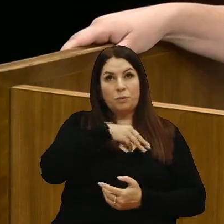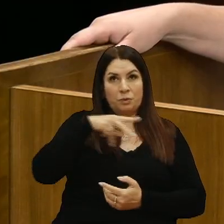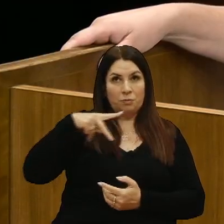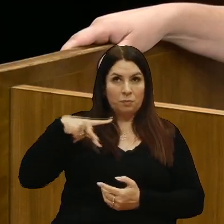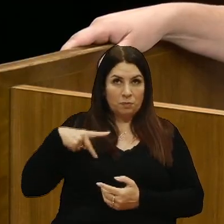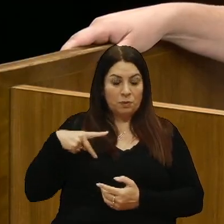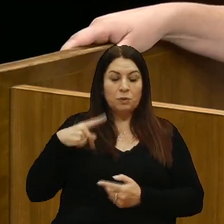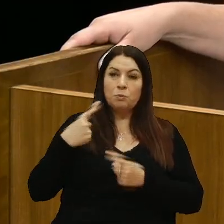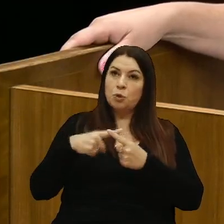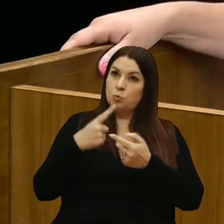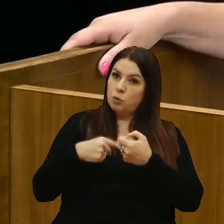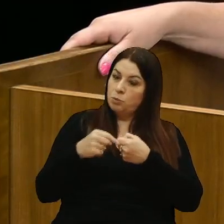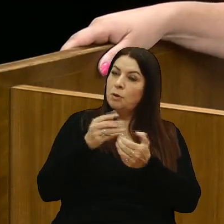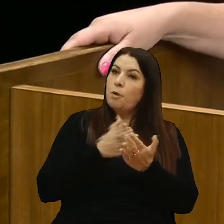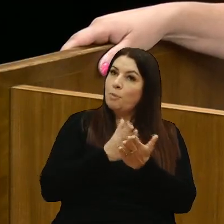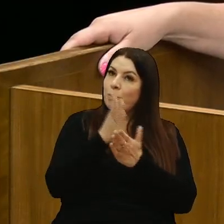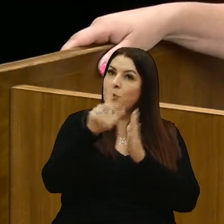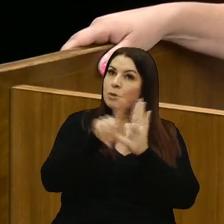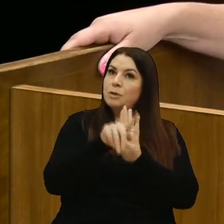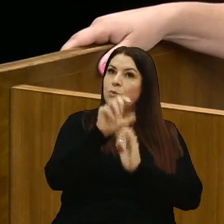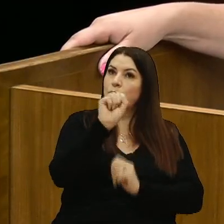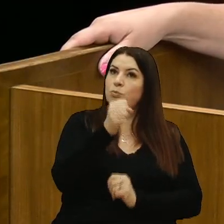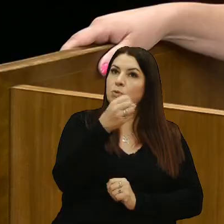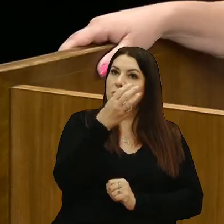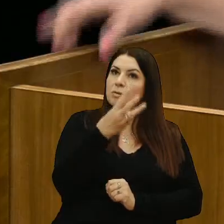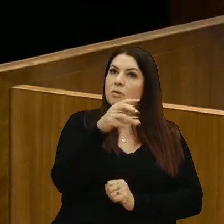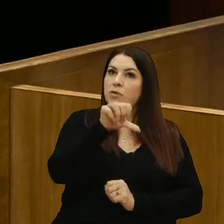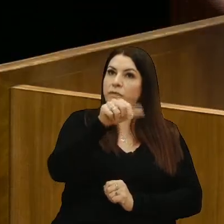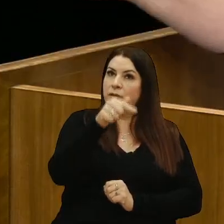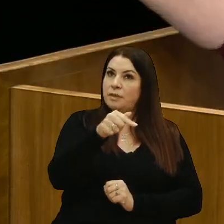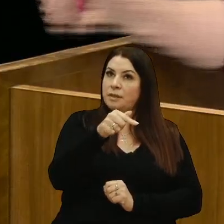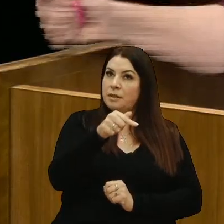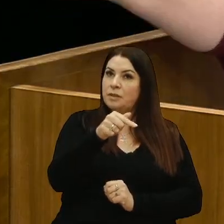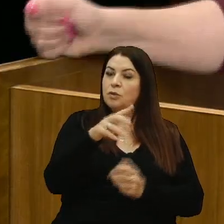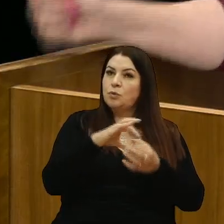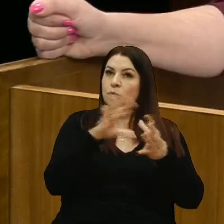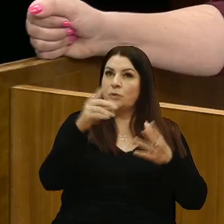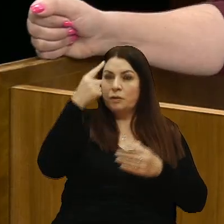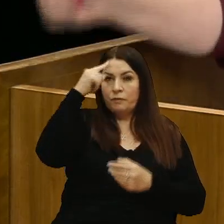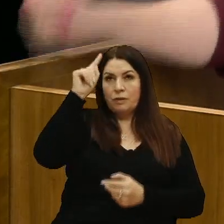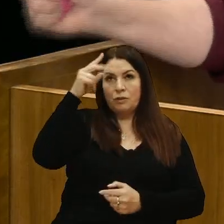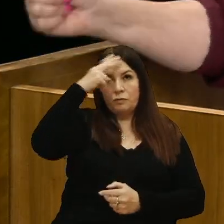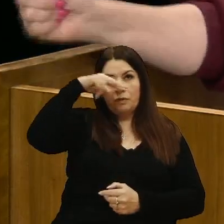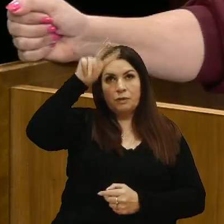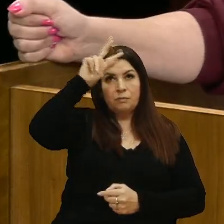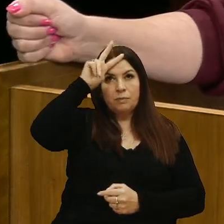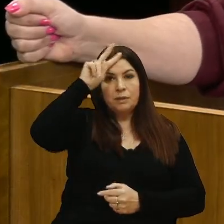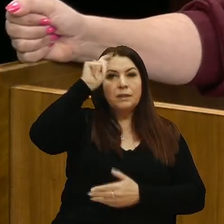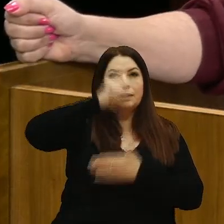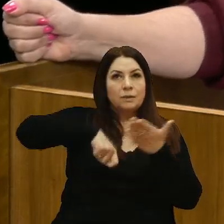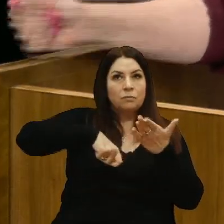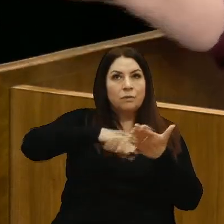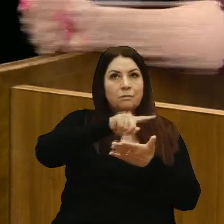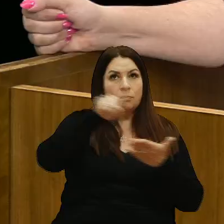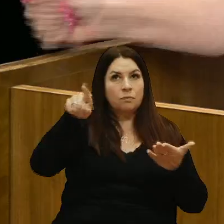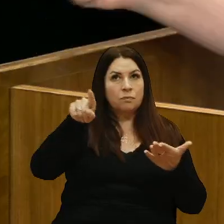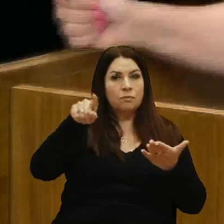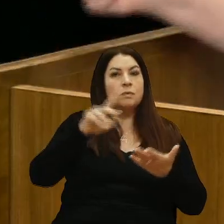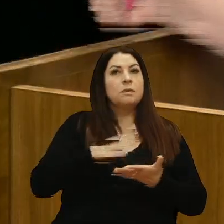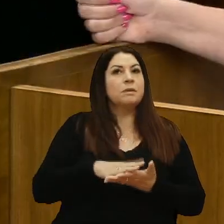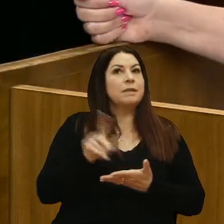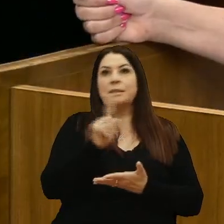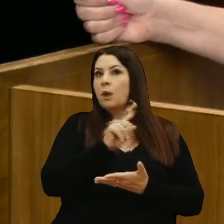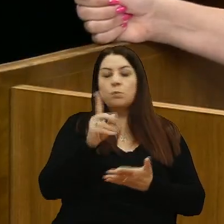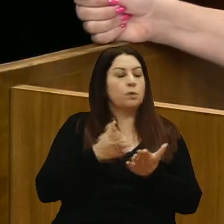porque o município tem que cumprir a Lei 8.397, de autoria do vereador Edson da Rosa, e sancionada. Porém, ela